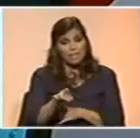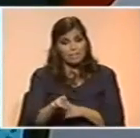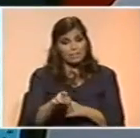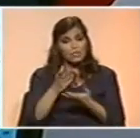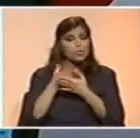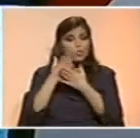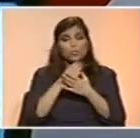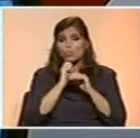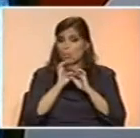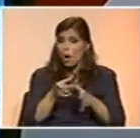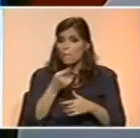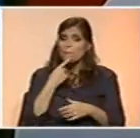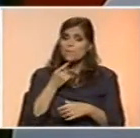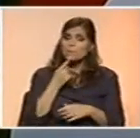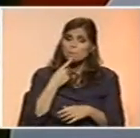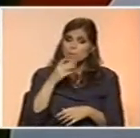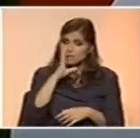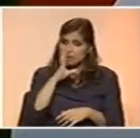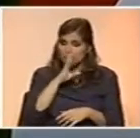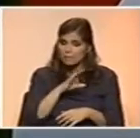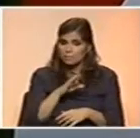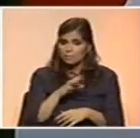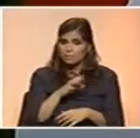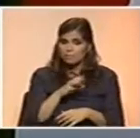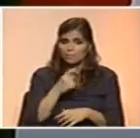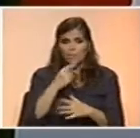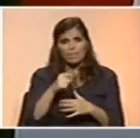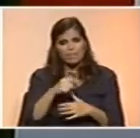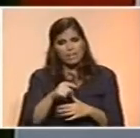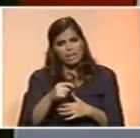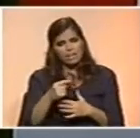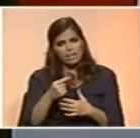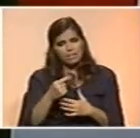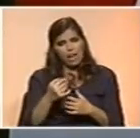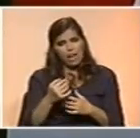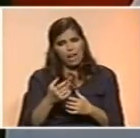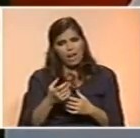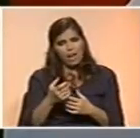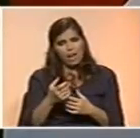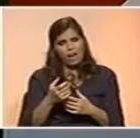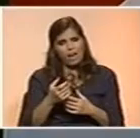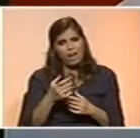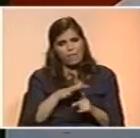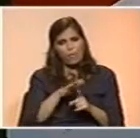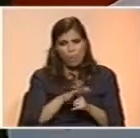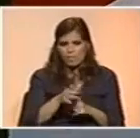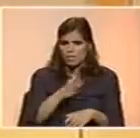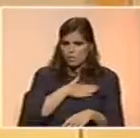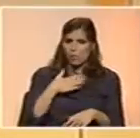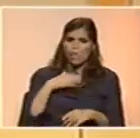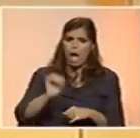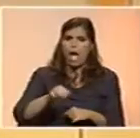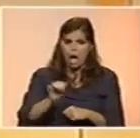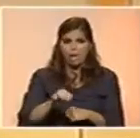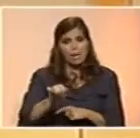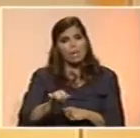estudos para perceber se ela tem impacto na nossa saúde. Claro que há estudos. Há estudos que mostram exatamente que esta